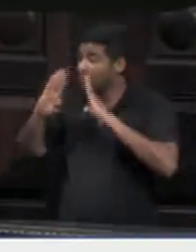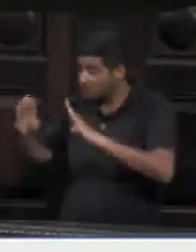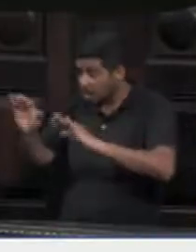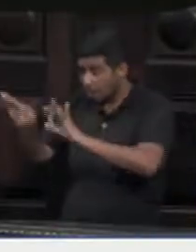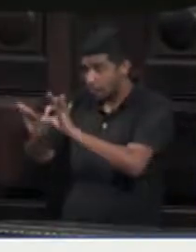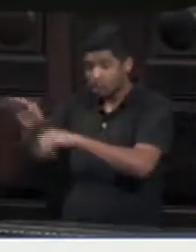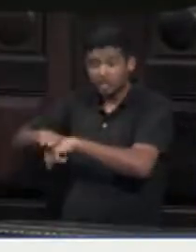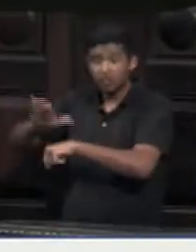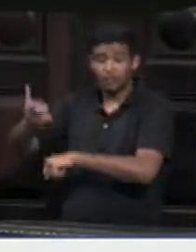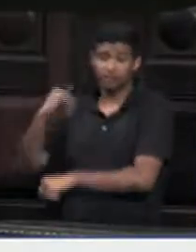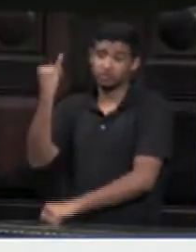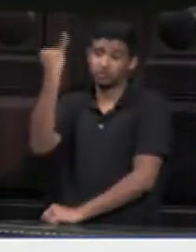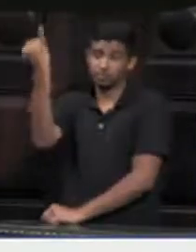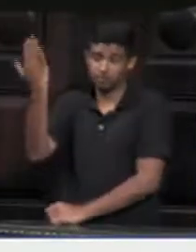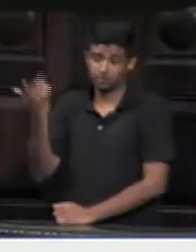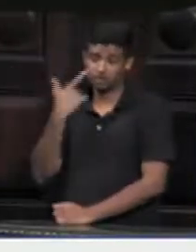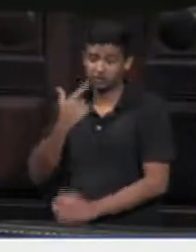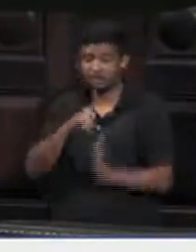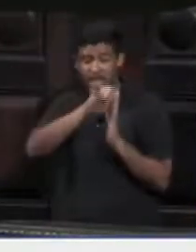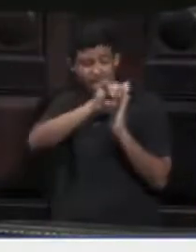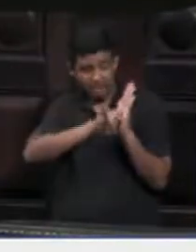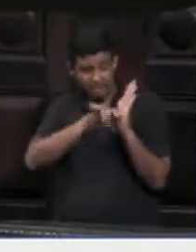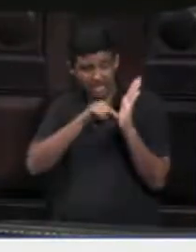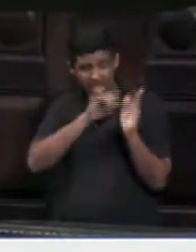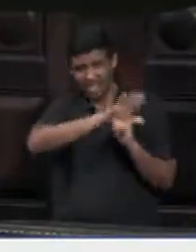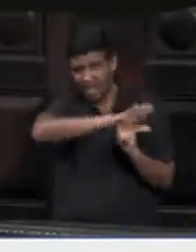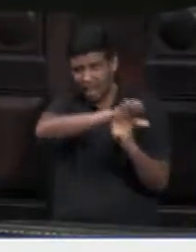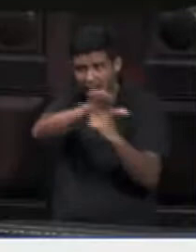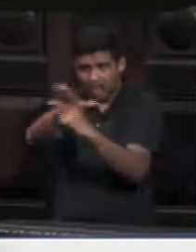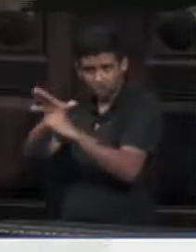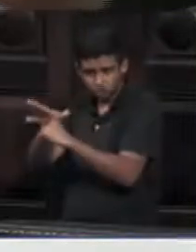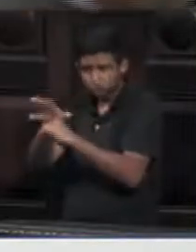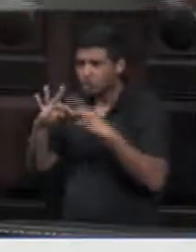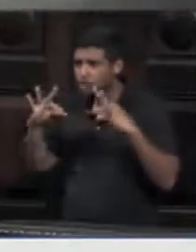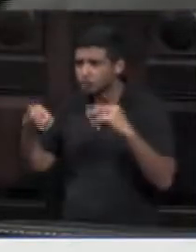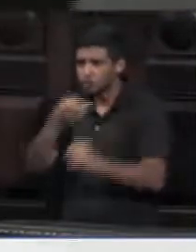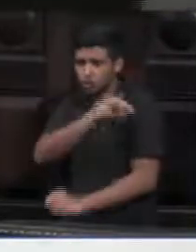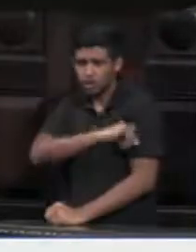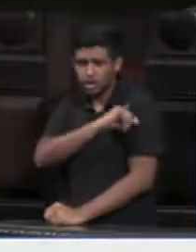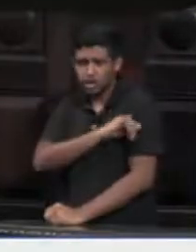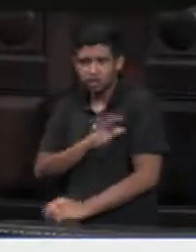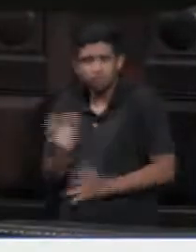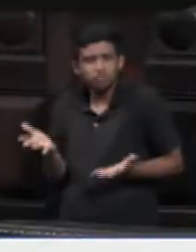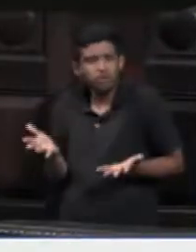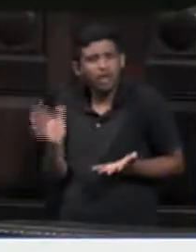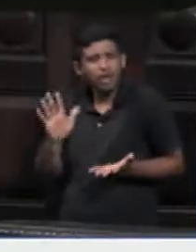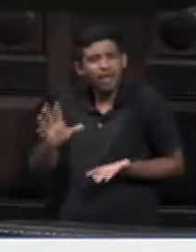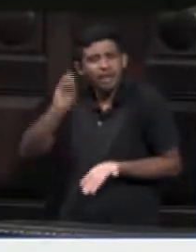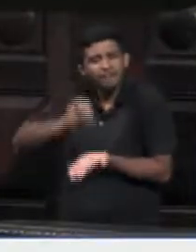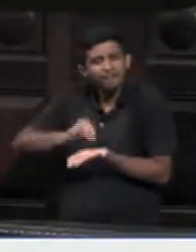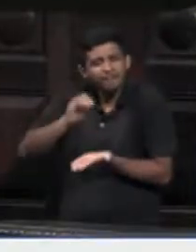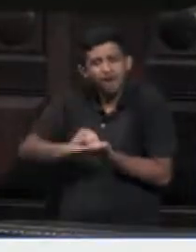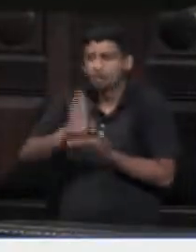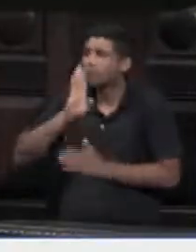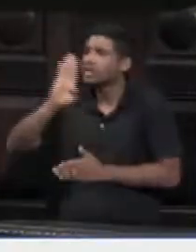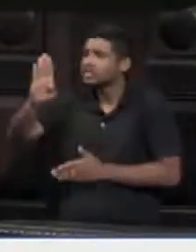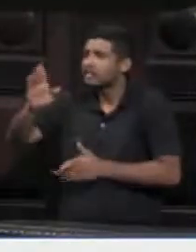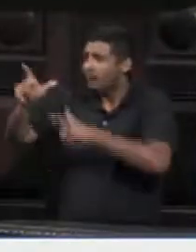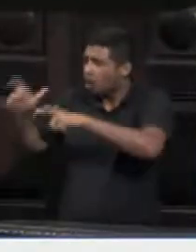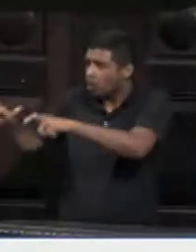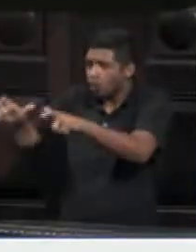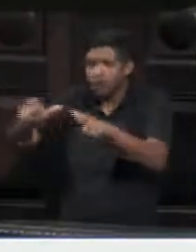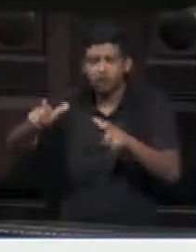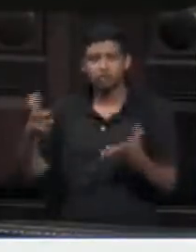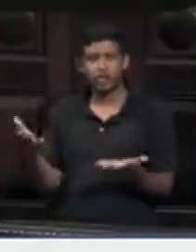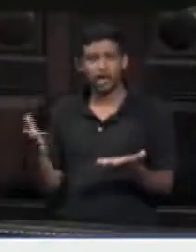emenda é uma emenda... Veja bem, se nós estamos tratando de região metropolitana, se você não tratar de vetores econômicos, se você não tratar